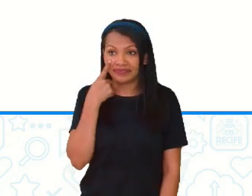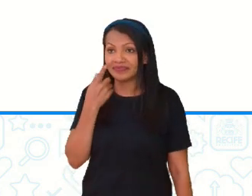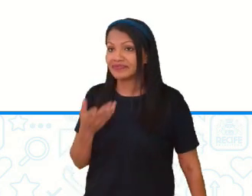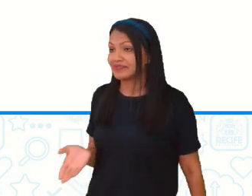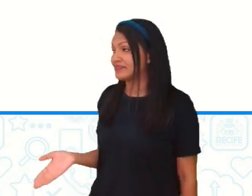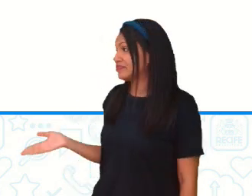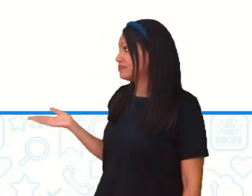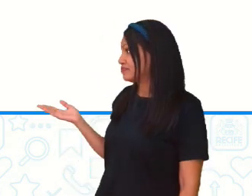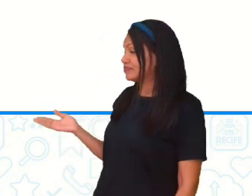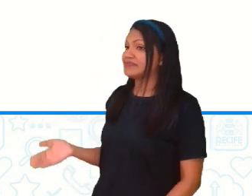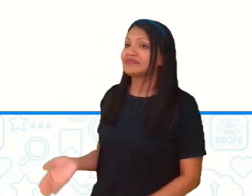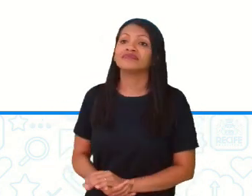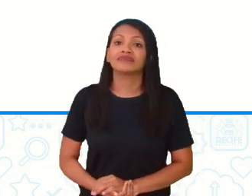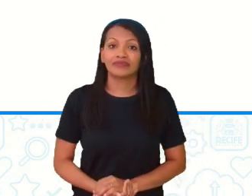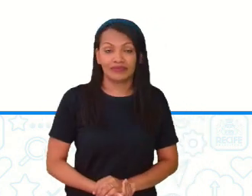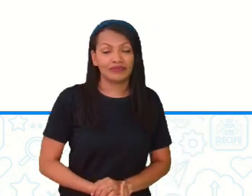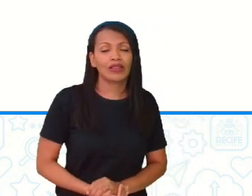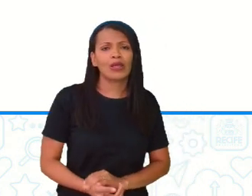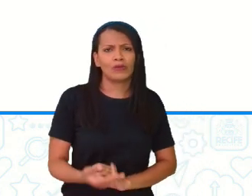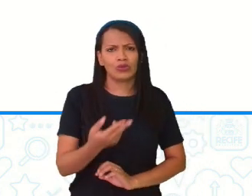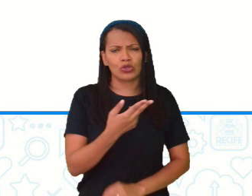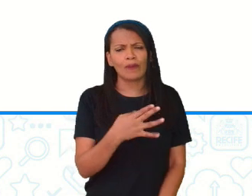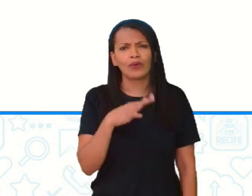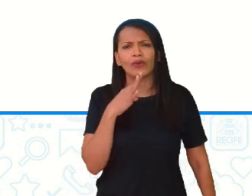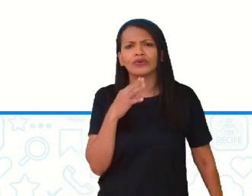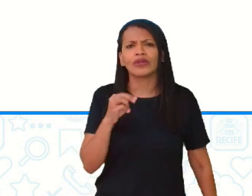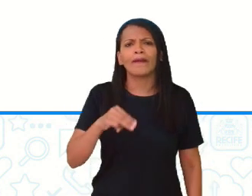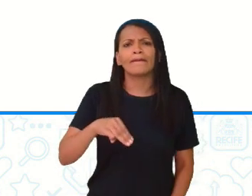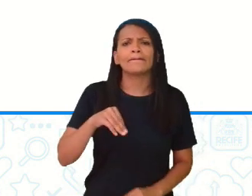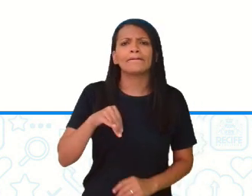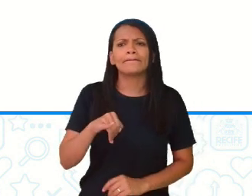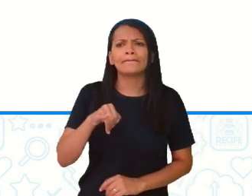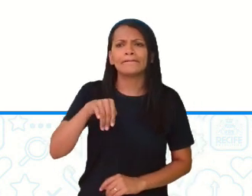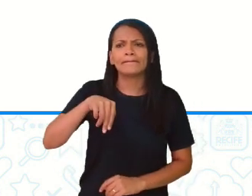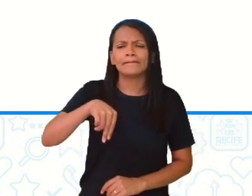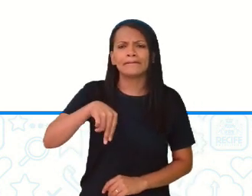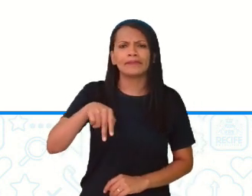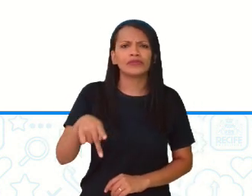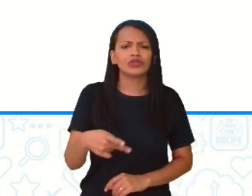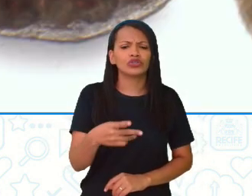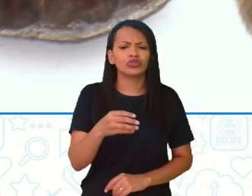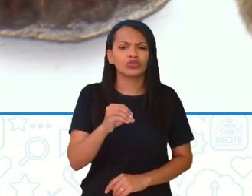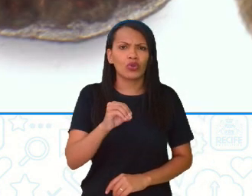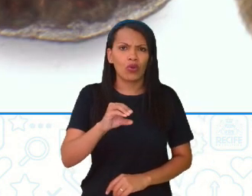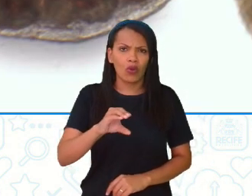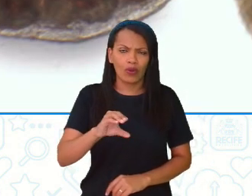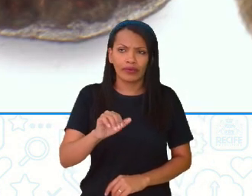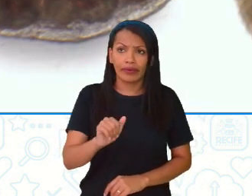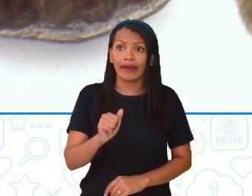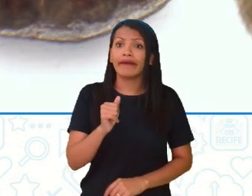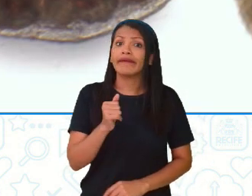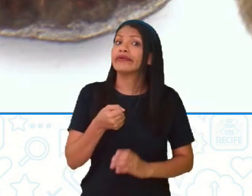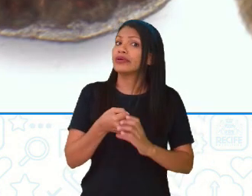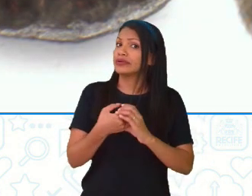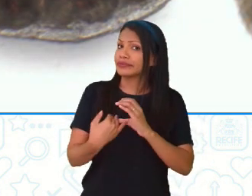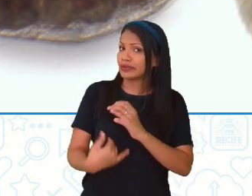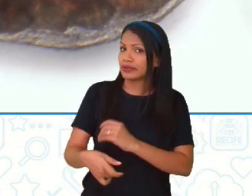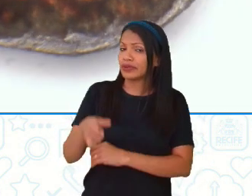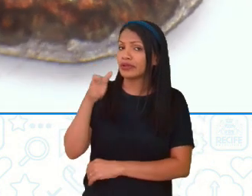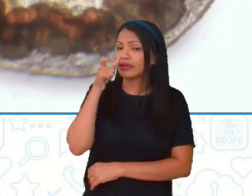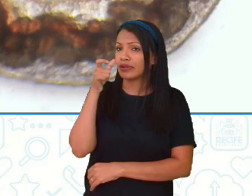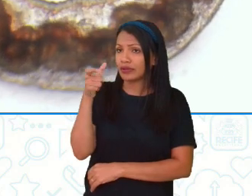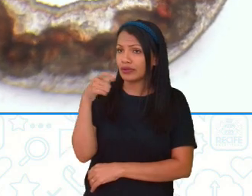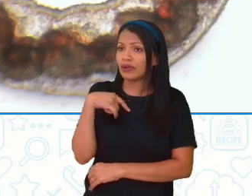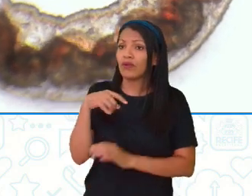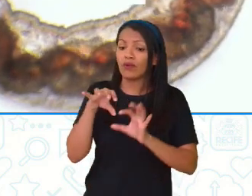andando. Então, esses anelídeos aqui, como a minhoca, eles têm umas características bem interessantes. Olha só. O corpo